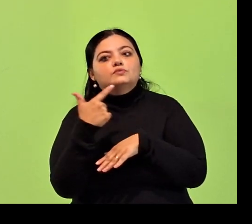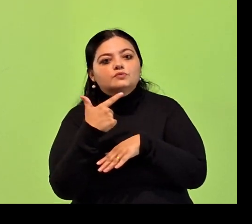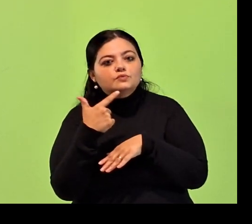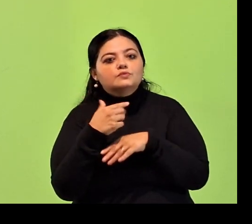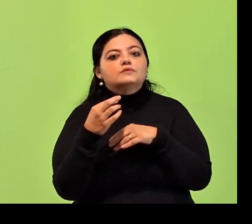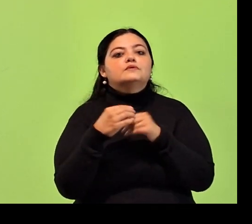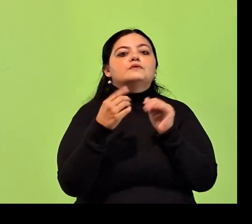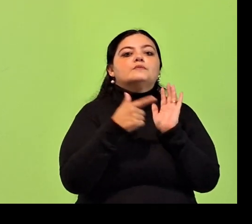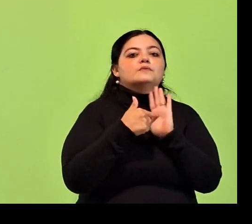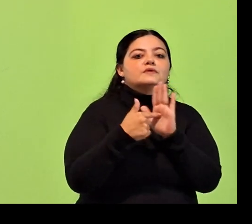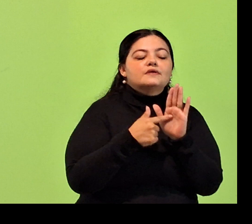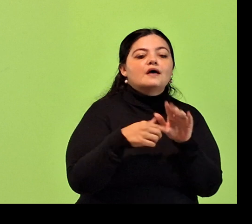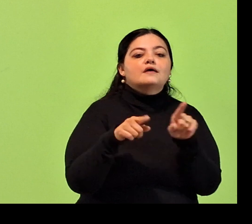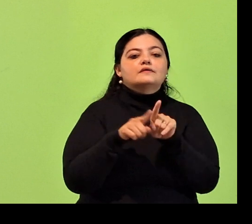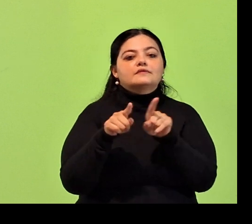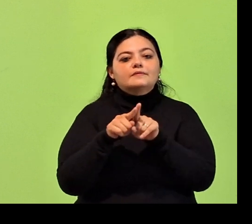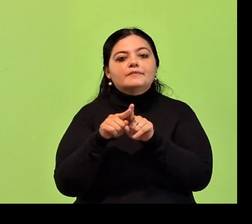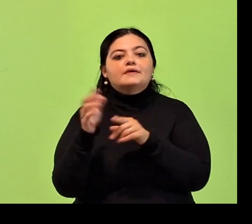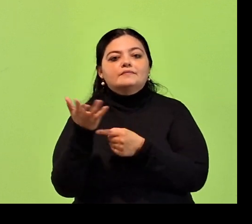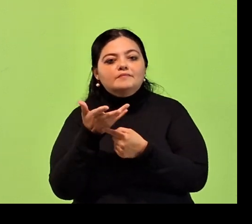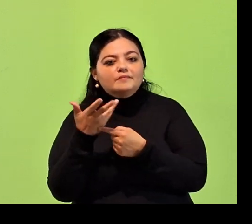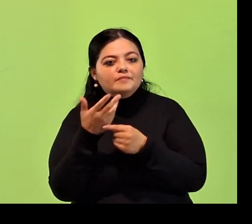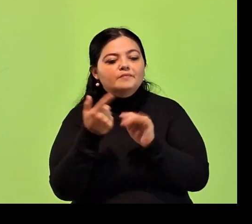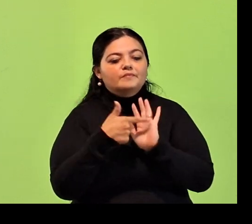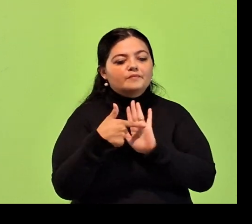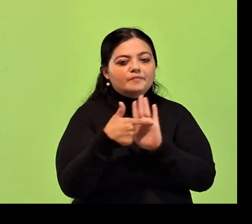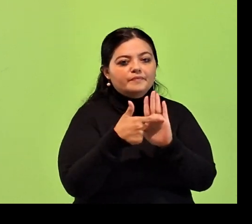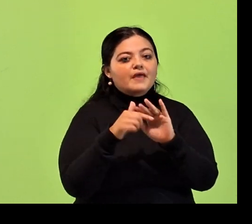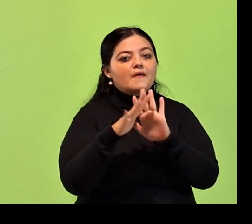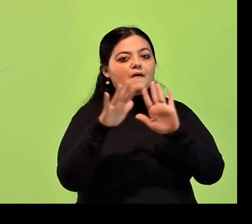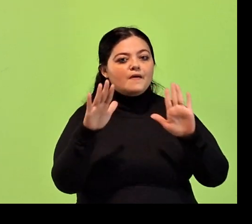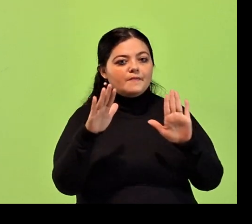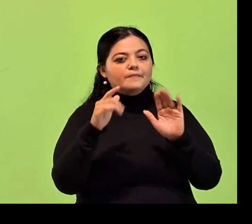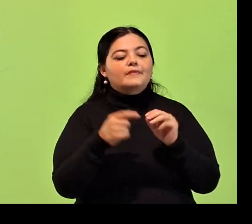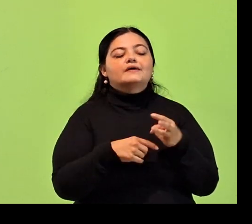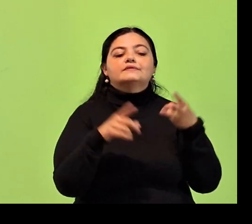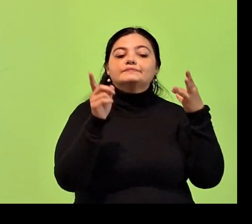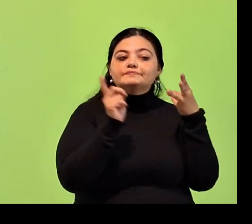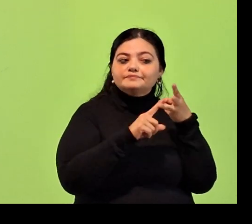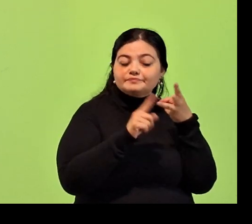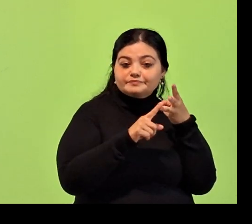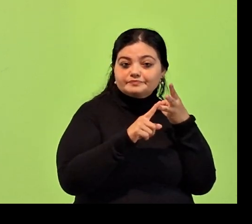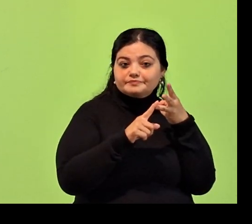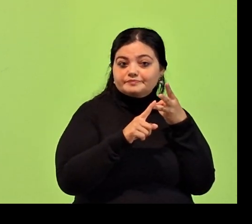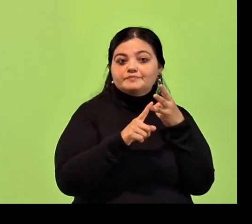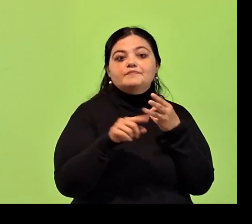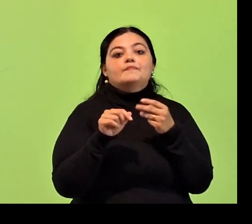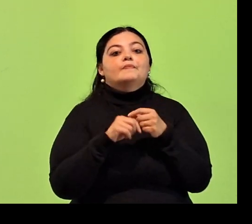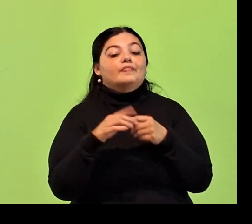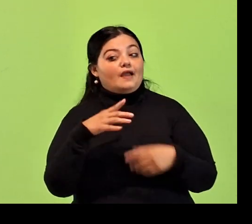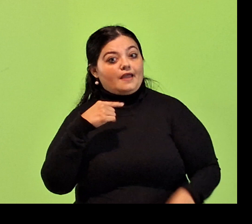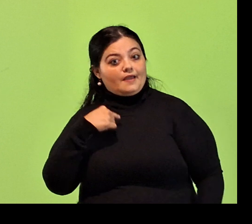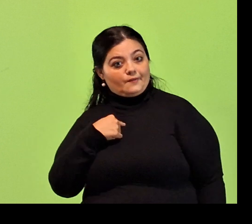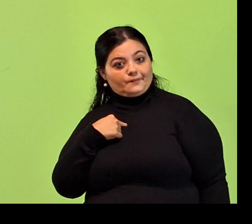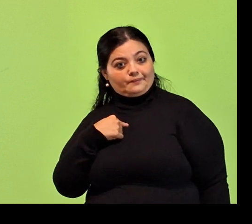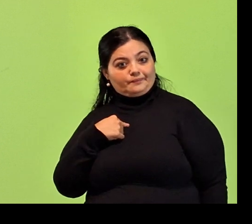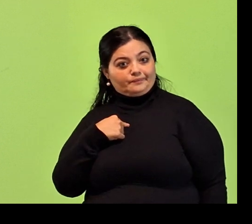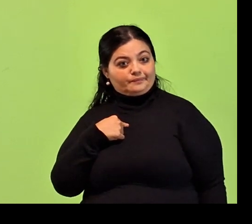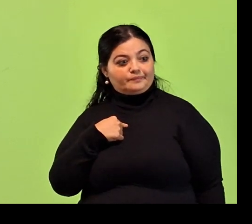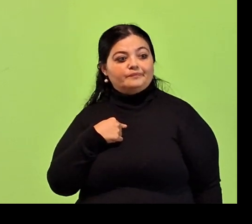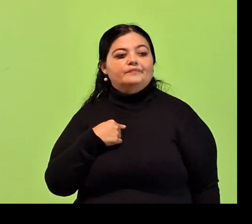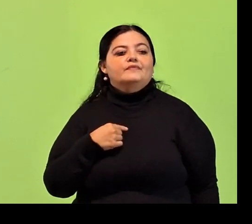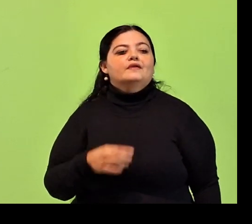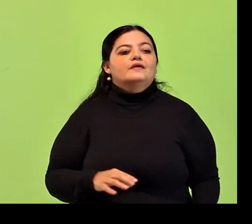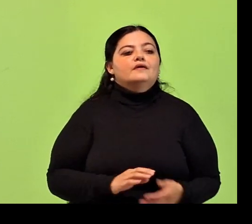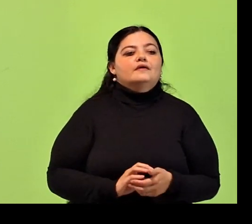mais algumas séries de obras na exposição, mas é a aparição número 3, que sou eu, o Pélago